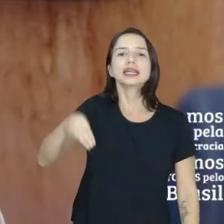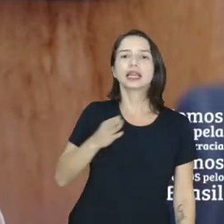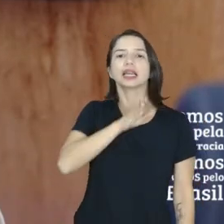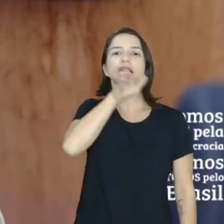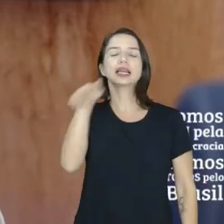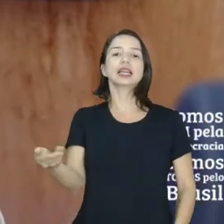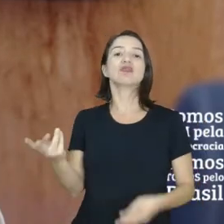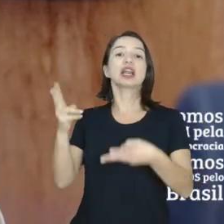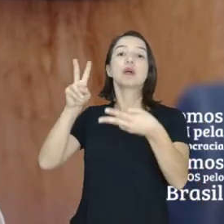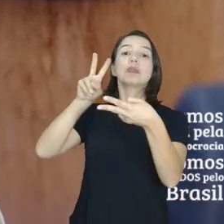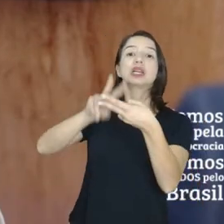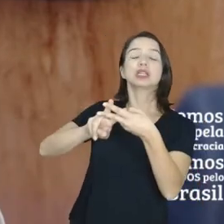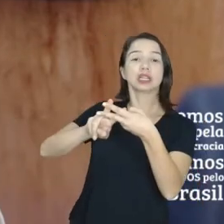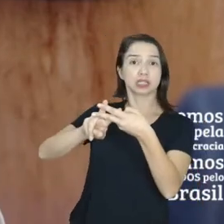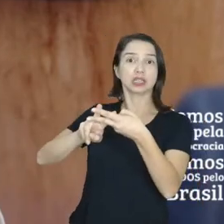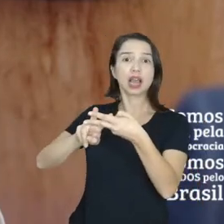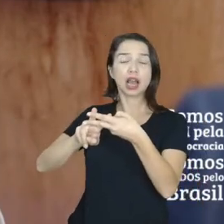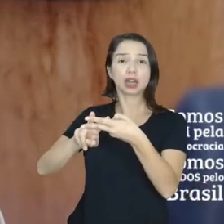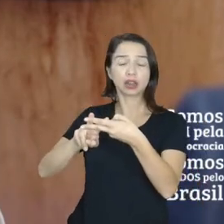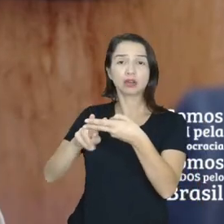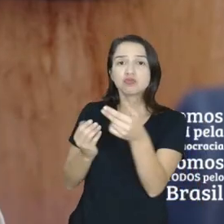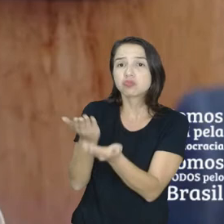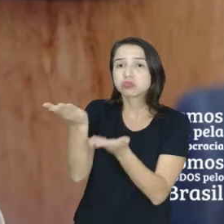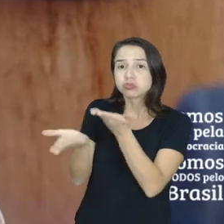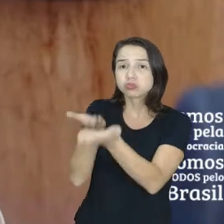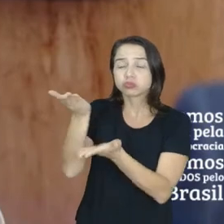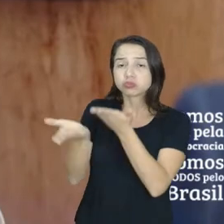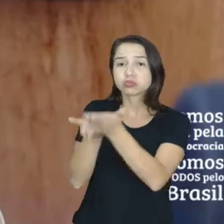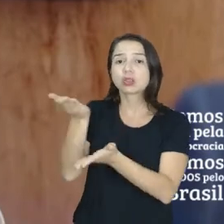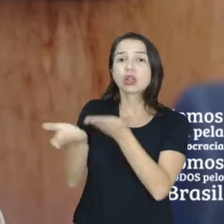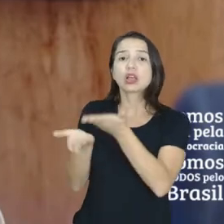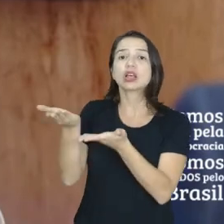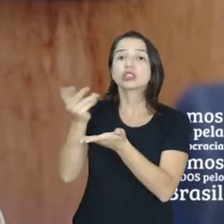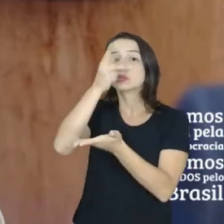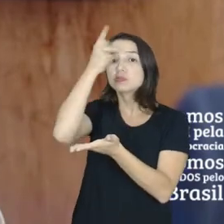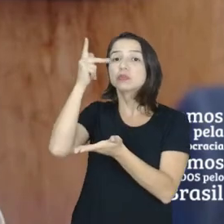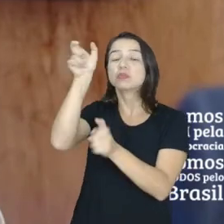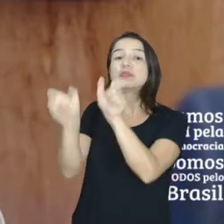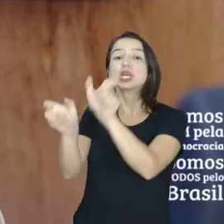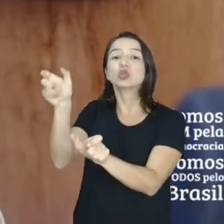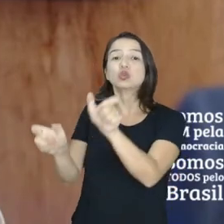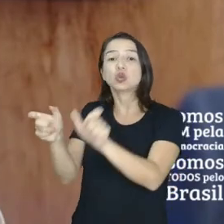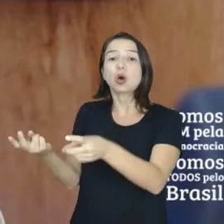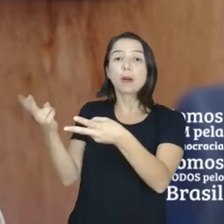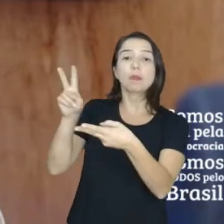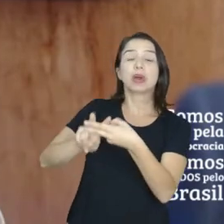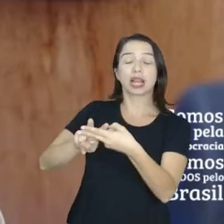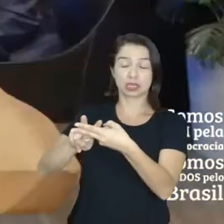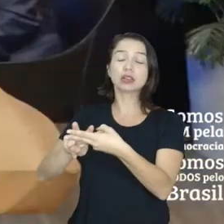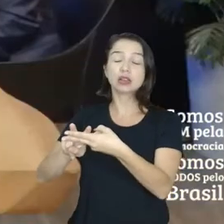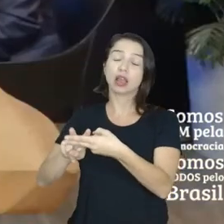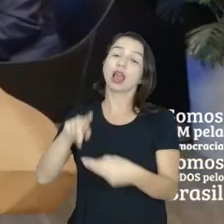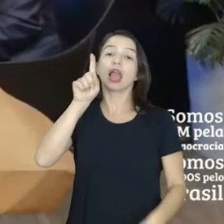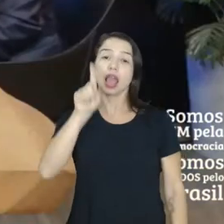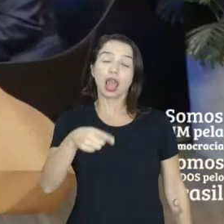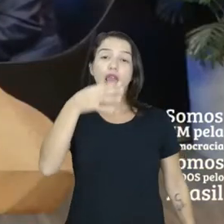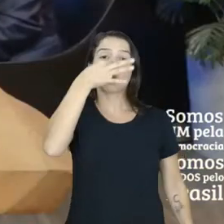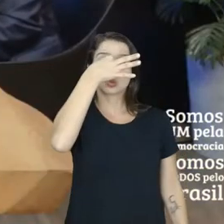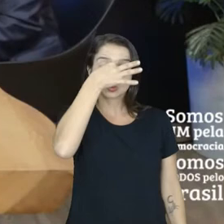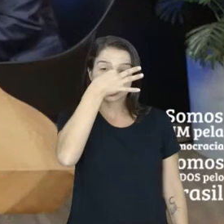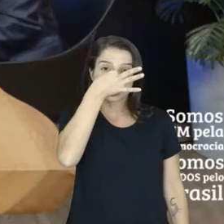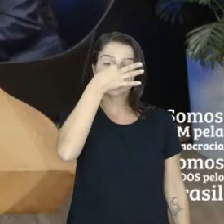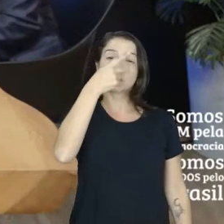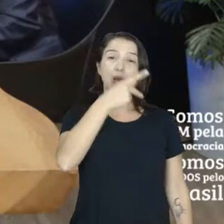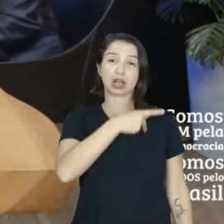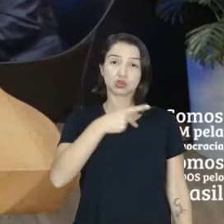dos presos? São os religiosos, sejam pastores, sejam padres. Aliás, quero dar aqui um outro testemunho, os espíritas.